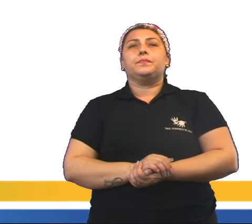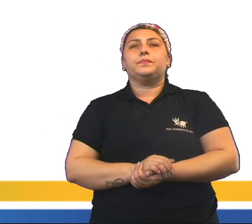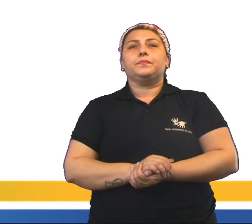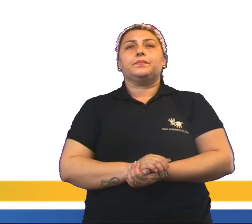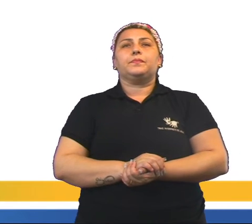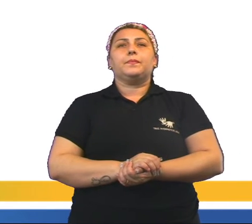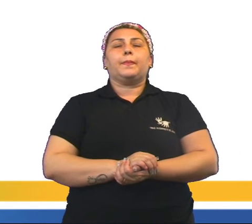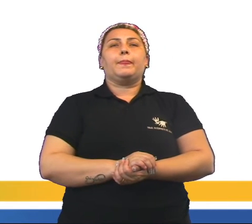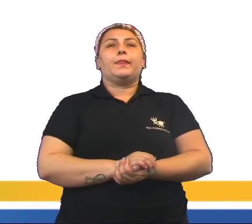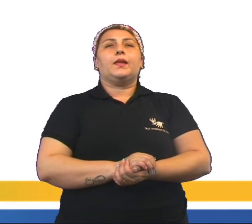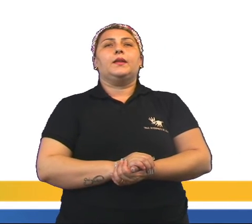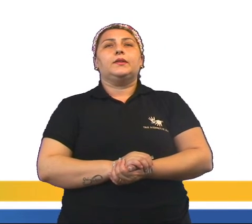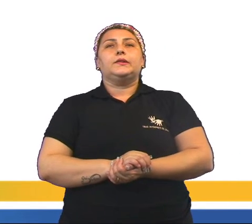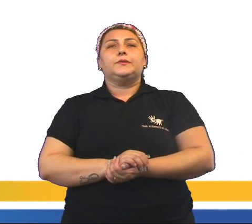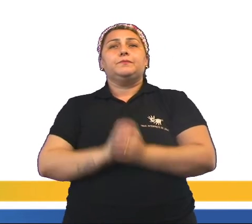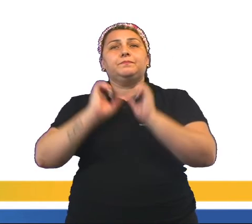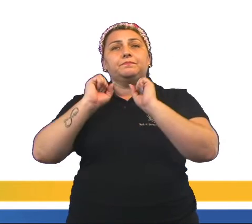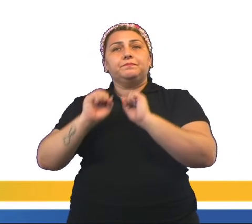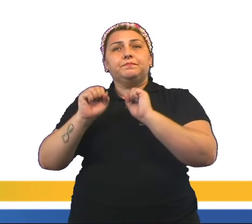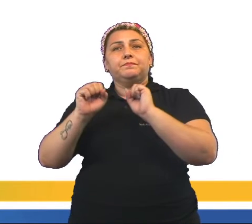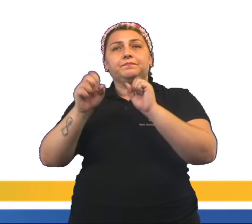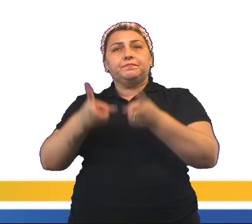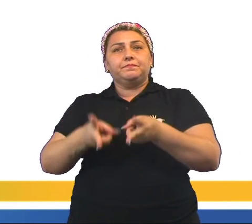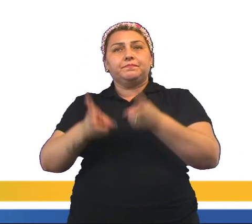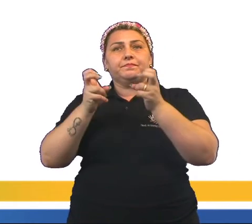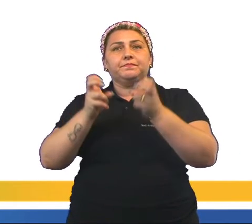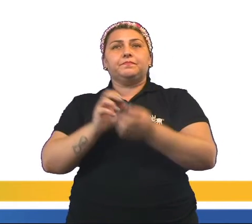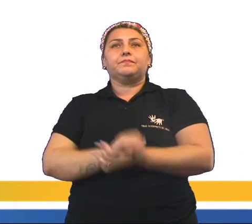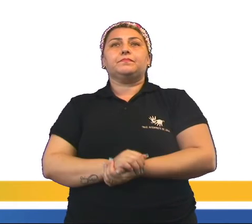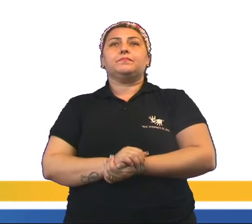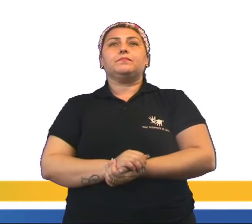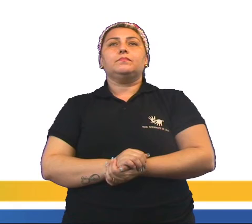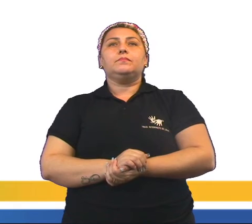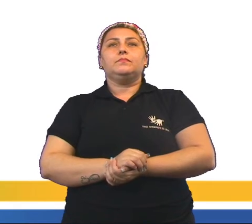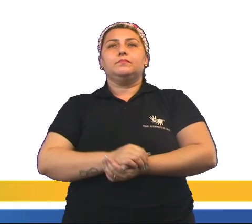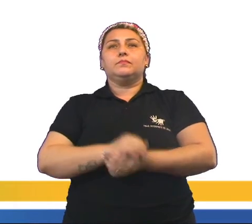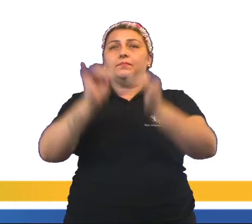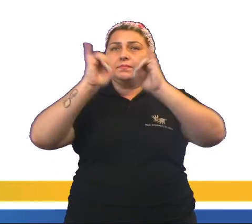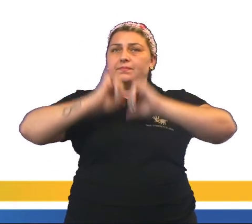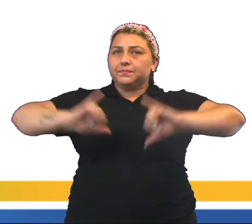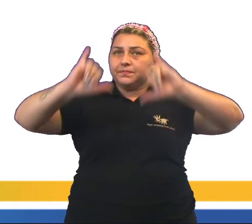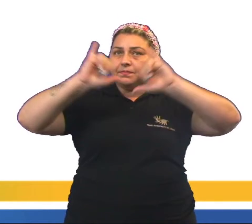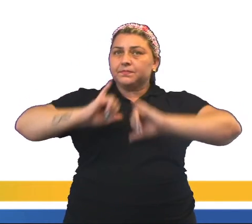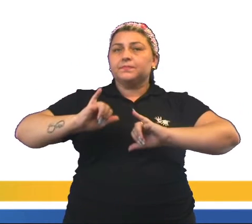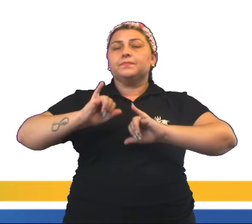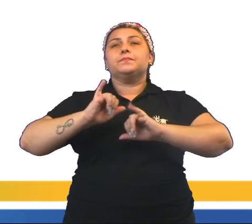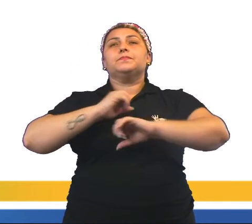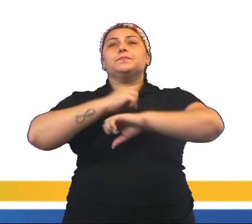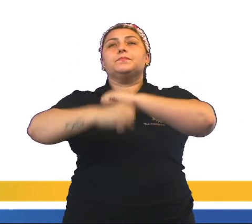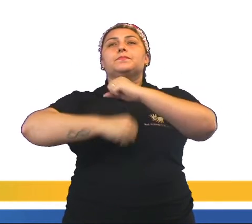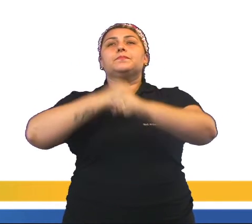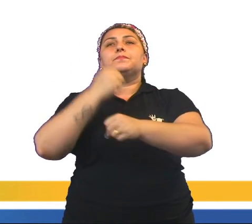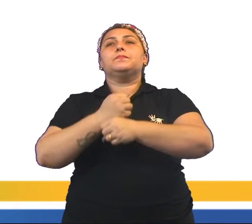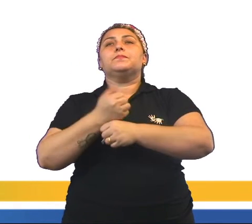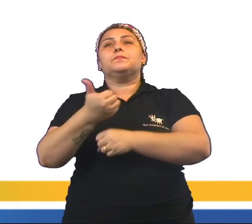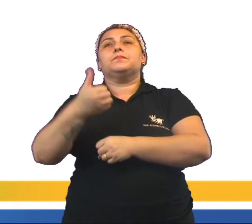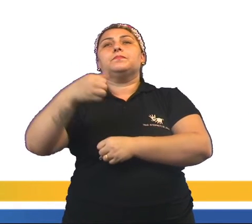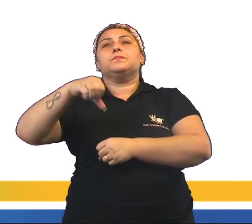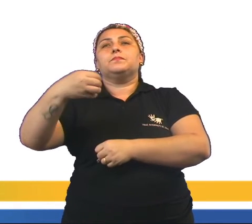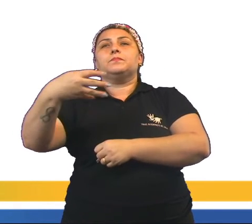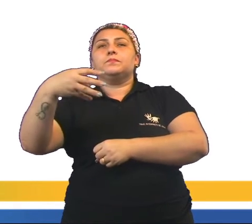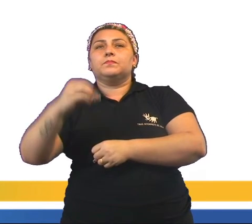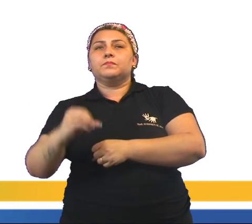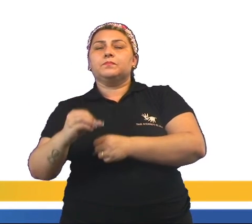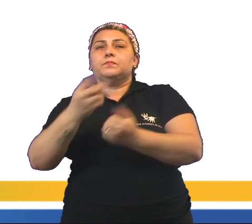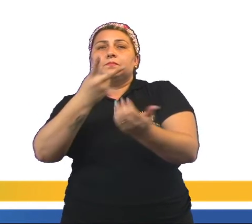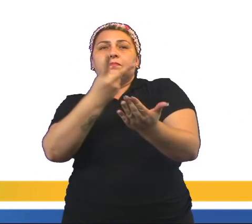questão. Vocês podem observar. Nós temos aí um anúncio publicitário, uma mulher, a figura de uma mulher